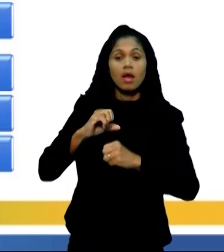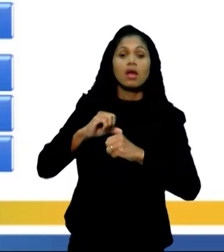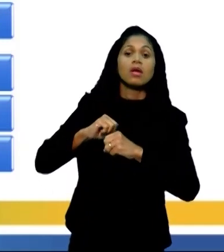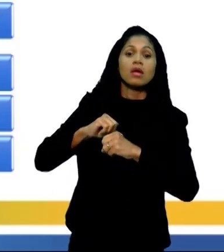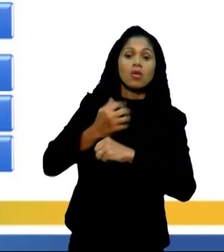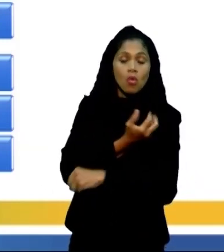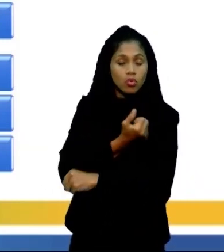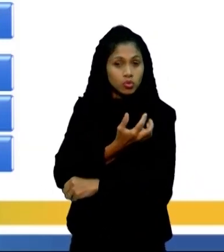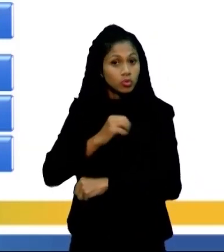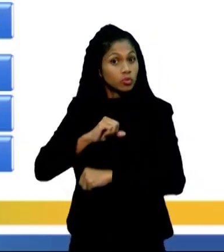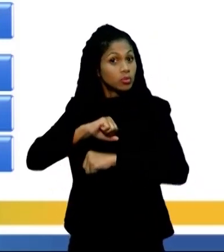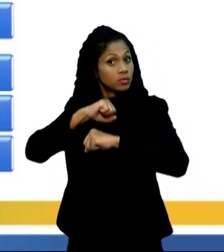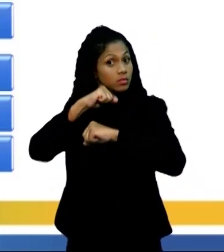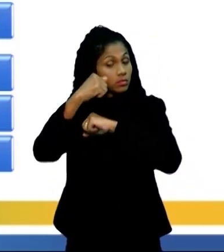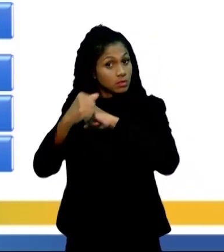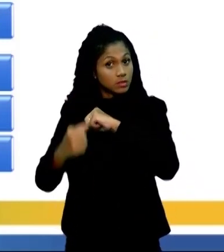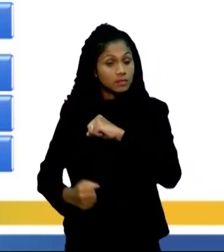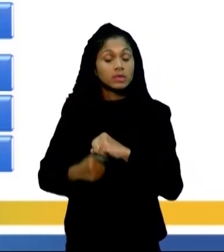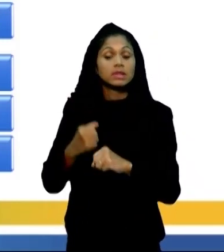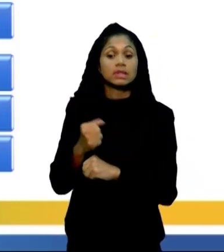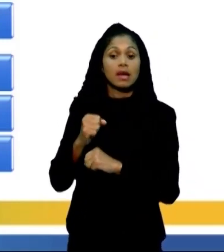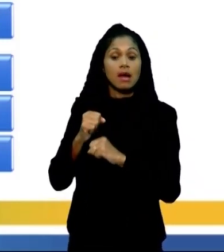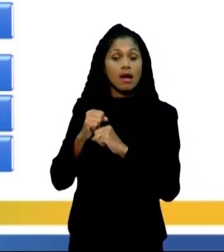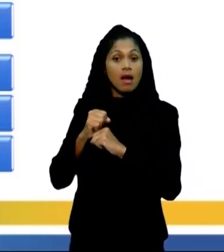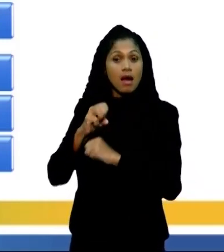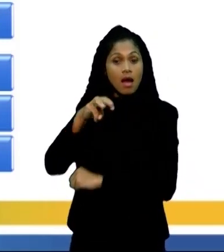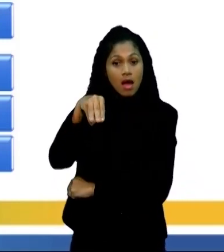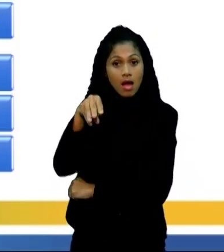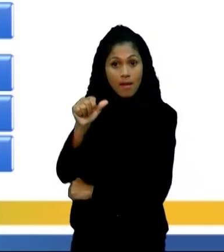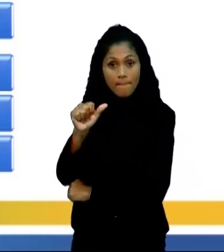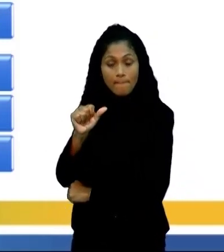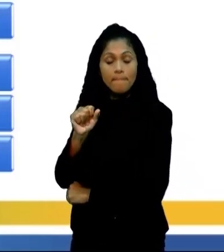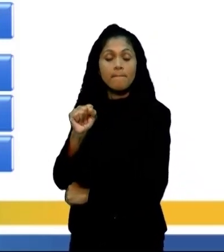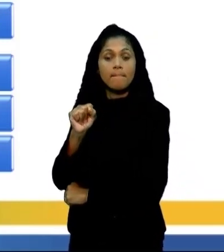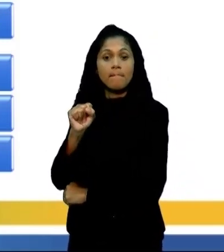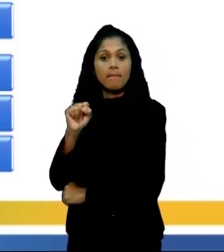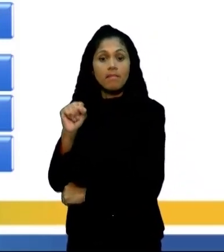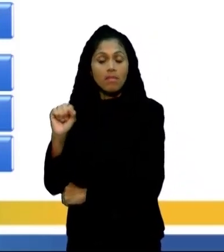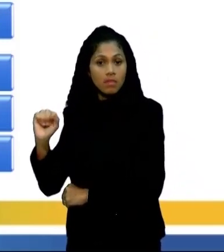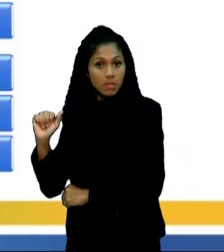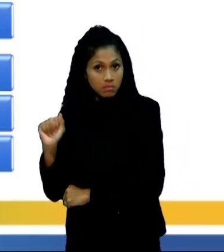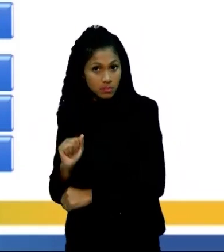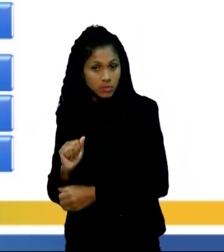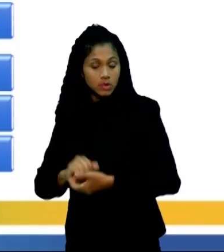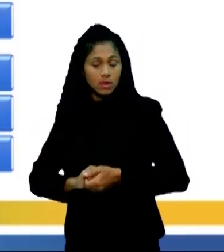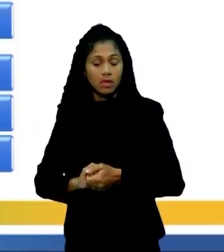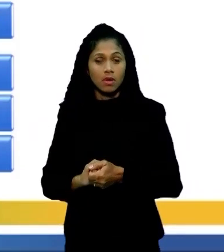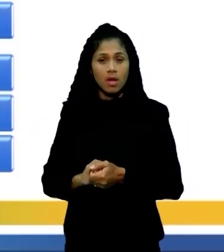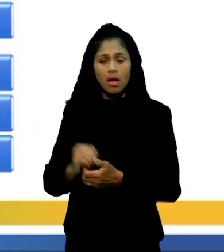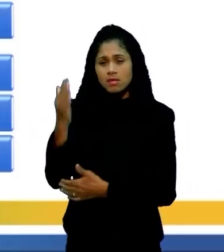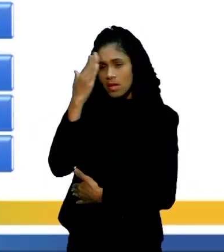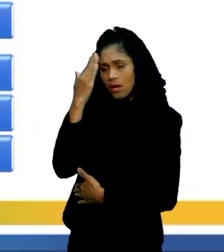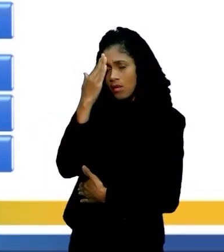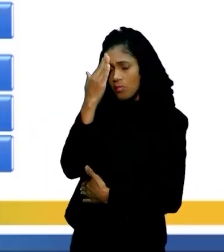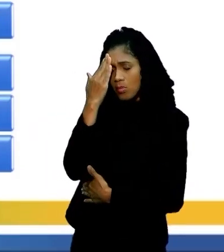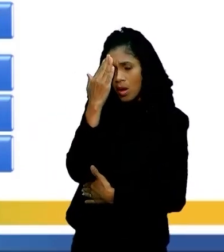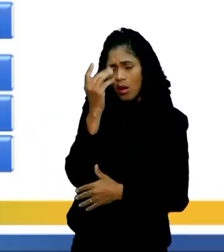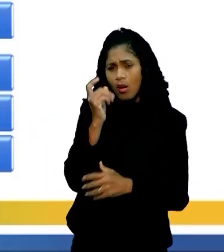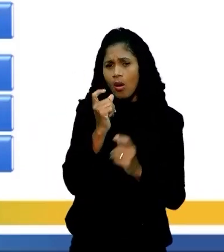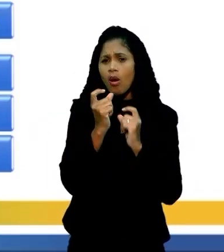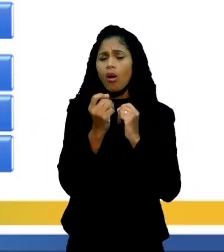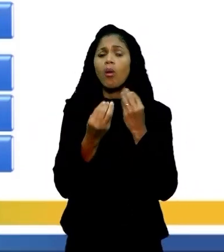átomos, a massa atômica. Nós vamos poder saber de que forma os elementos são encontrados, se ele é um